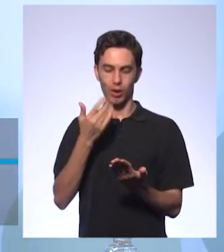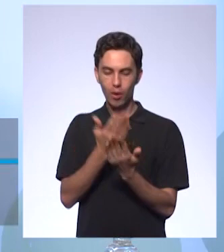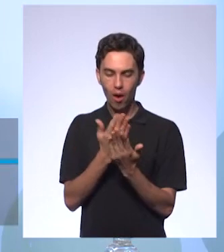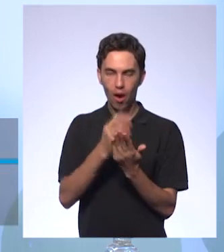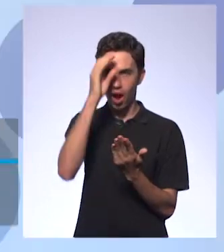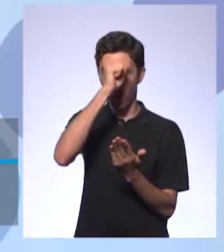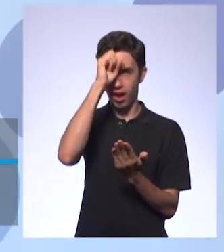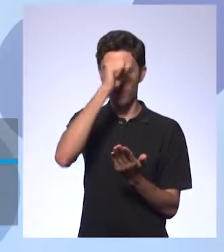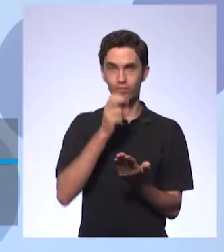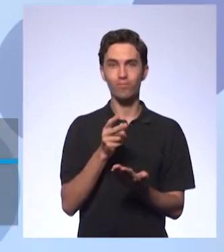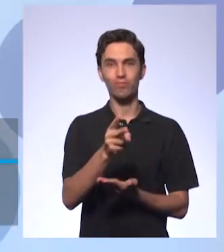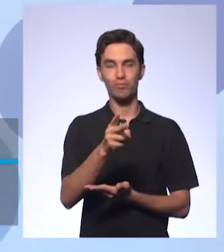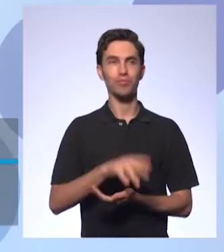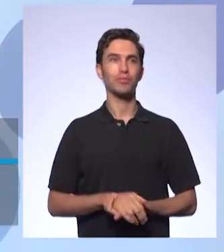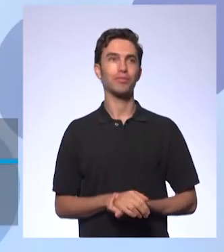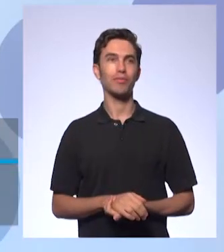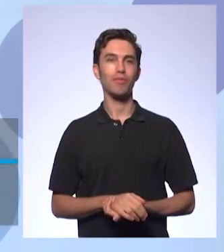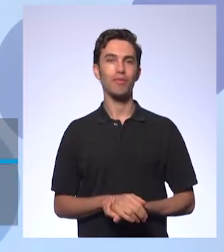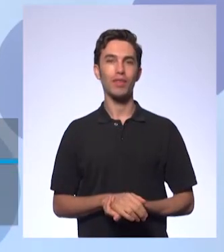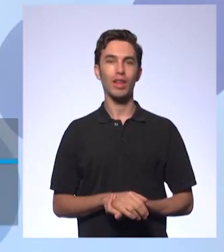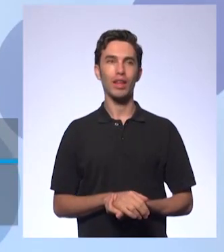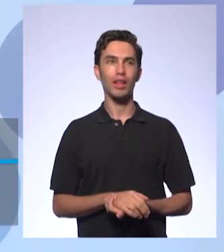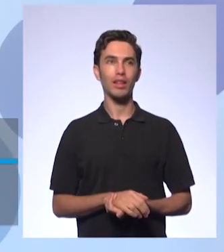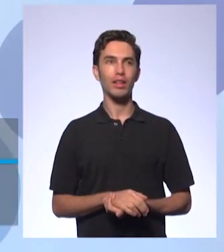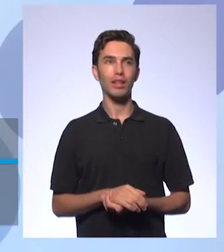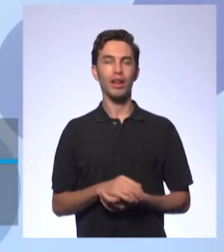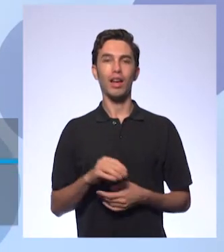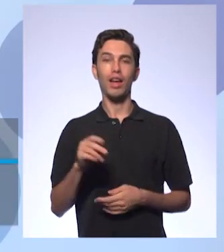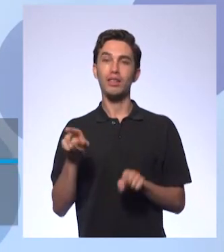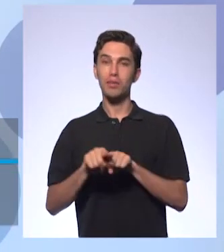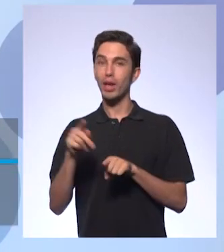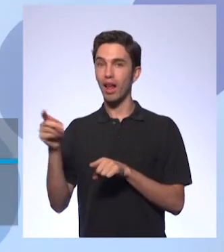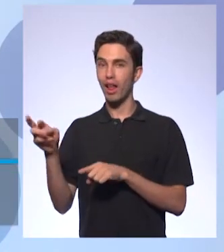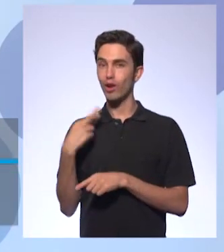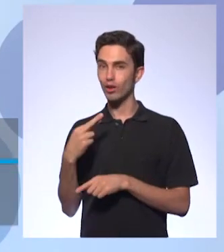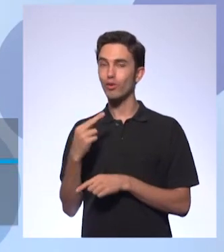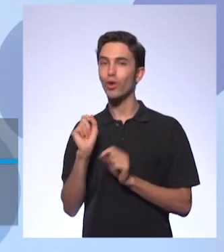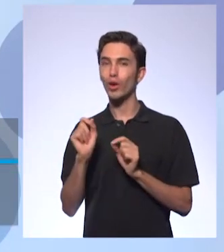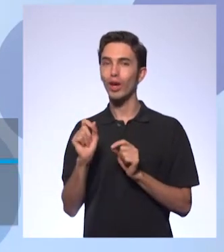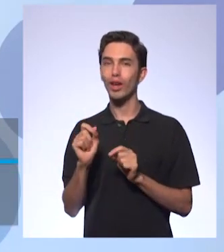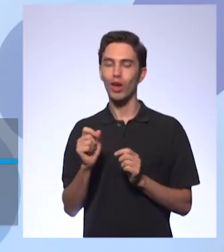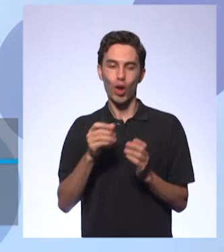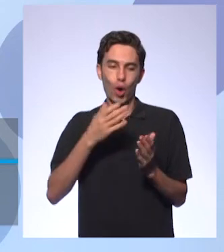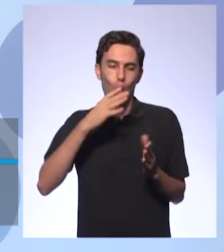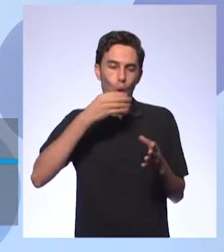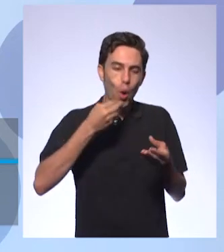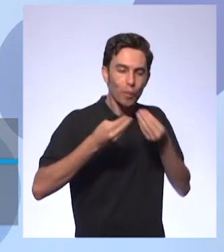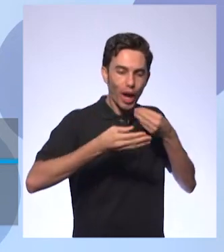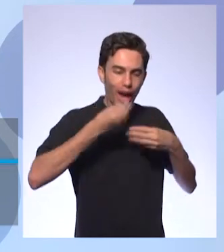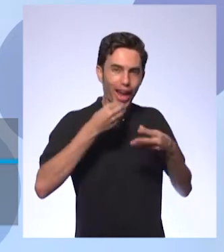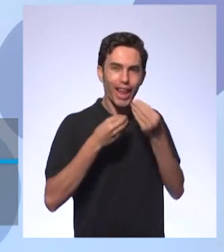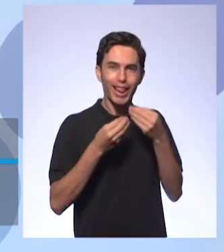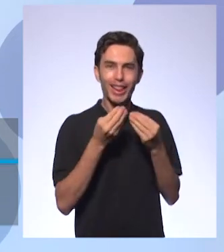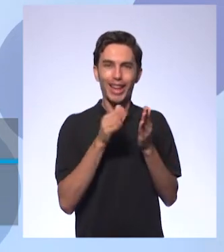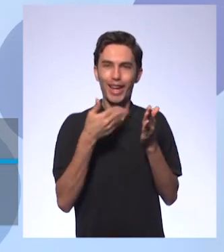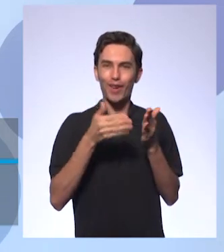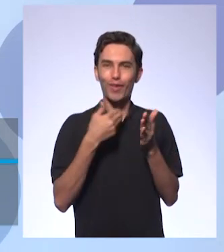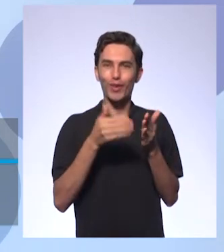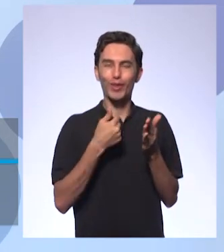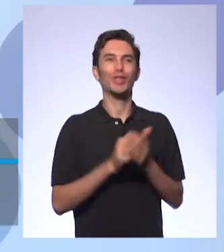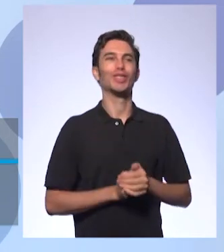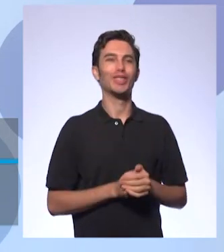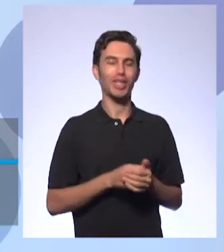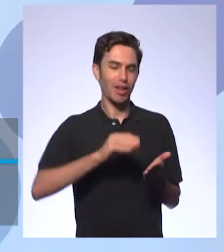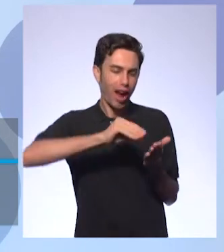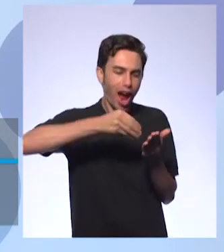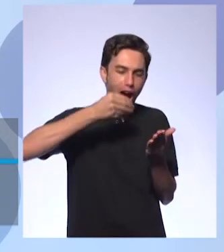falar em persistência, professor, desculpa te atrapalhar. A Kaila diz algo muito bacana. Ela diz comer livros. Kaila, é isso aí, comer livros.